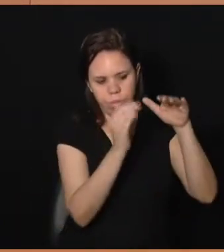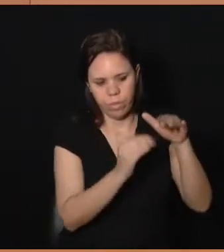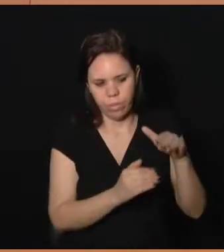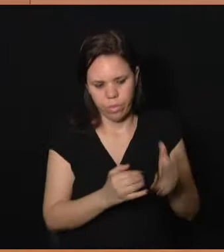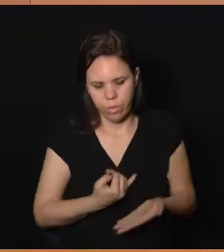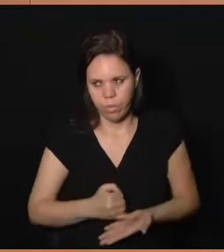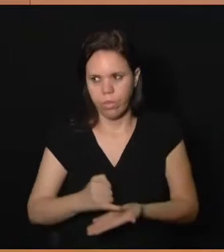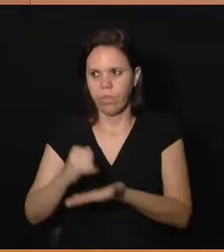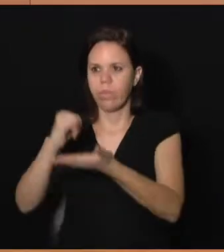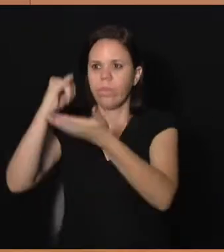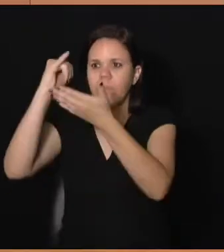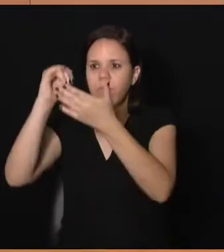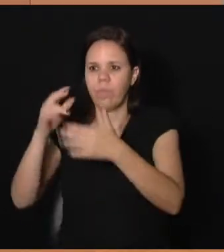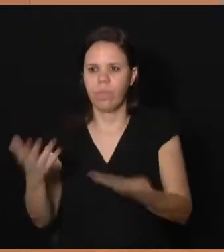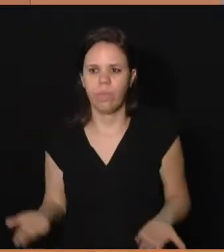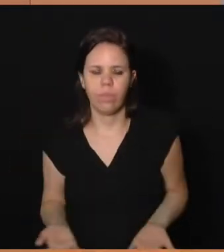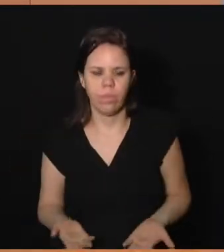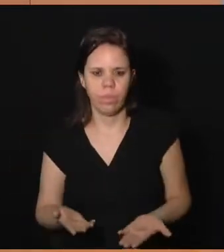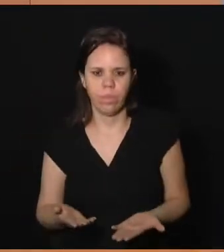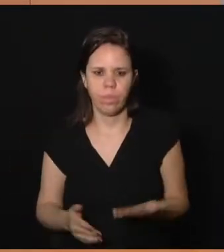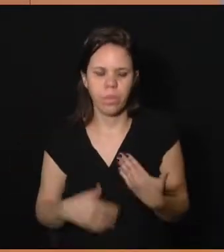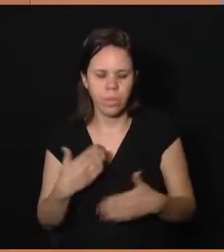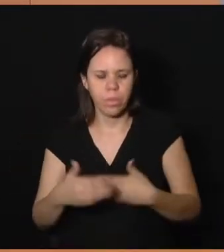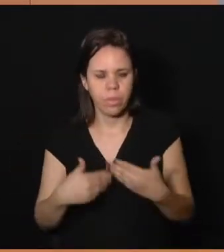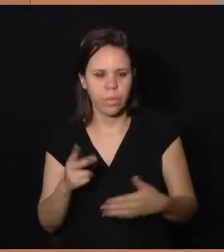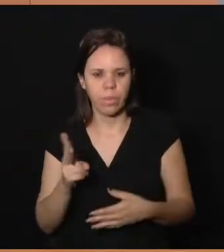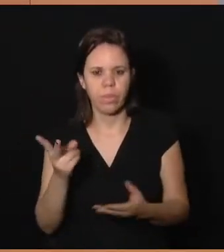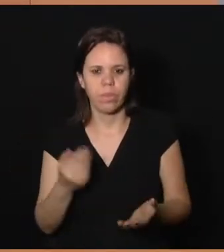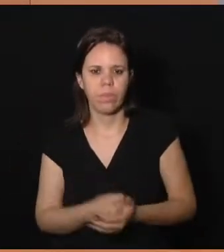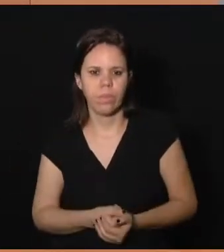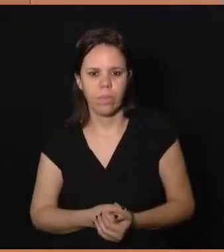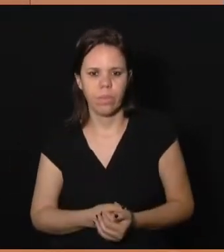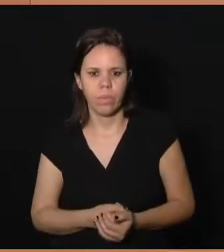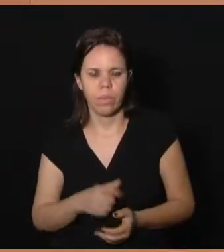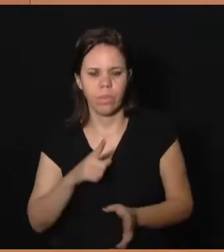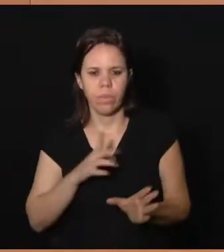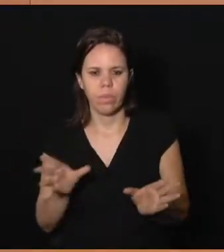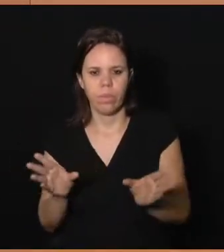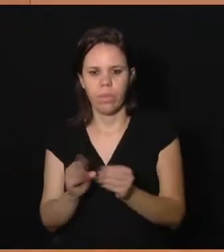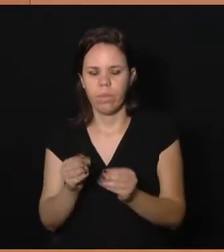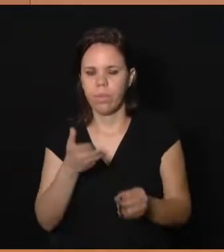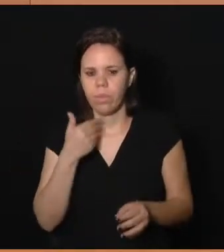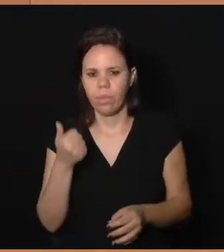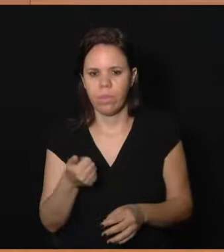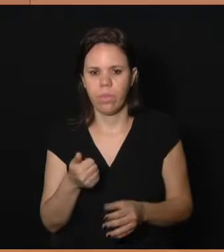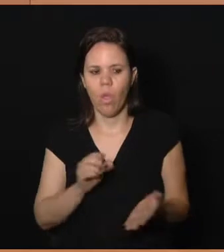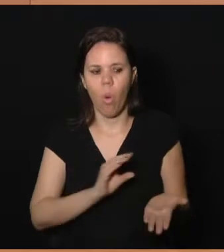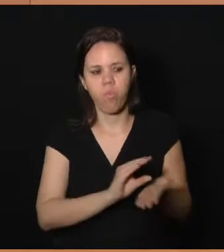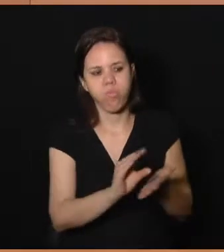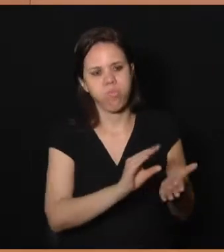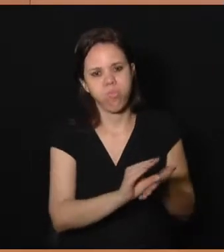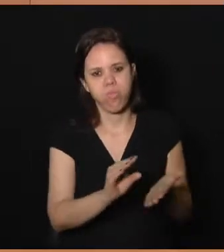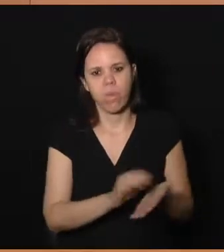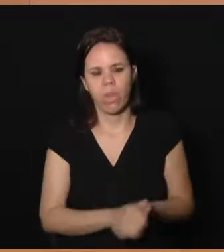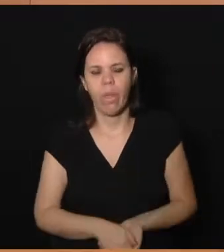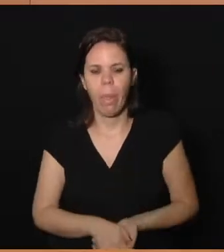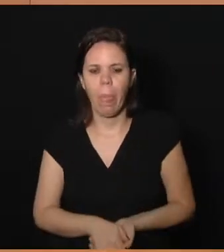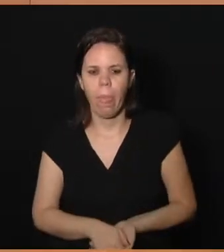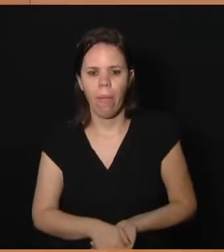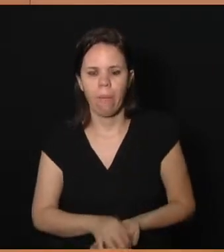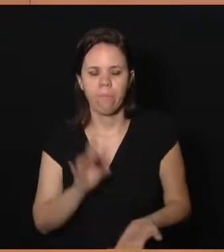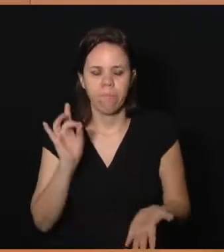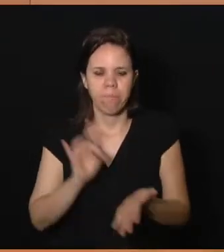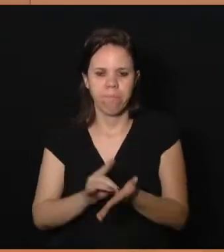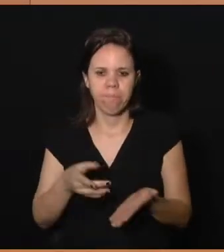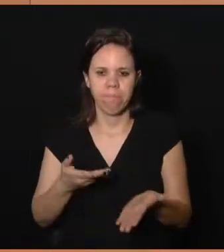impostos em função disso, que cada vez mais, com uma definição melhor, com um investimento realmente mais